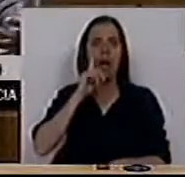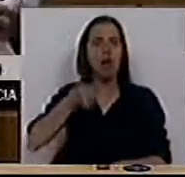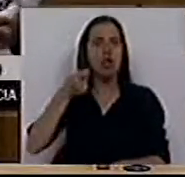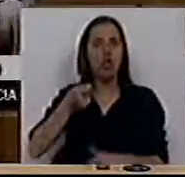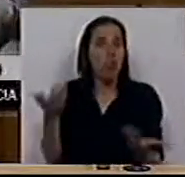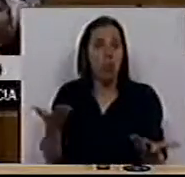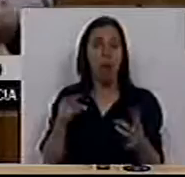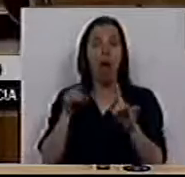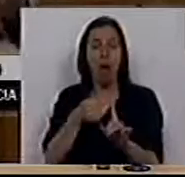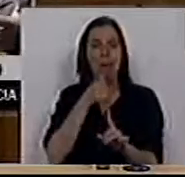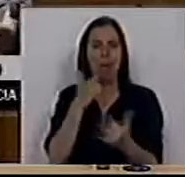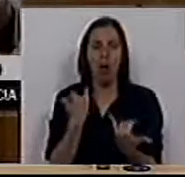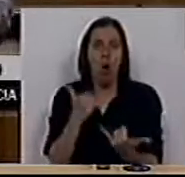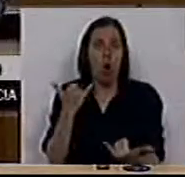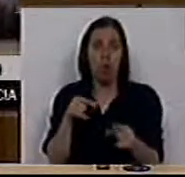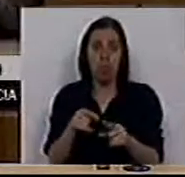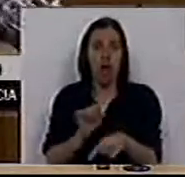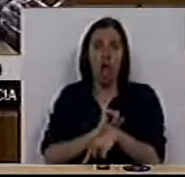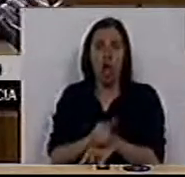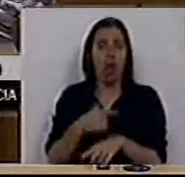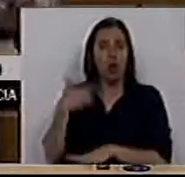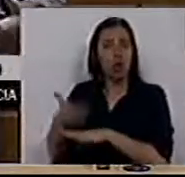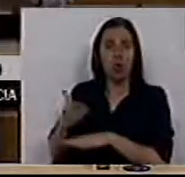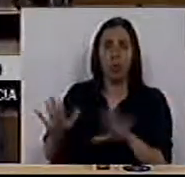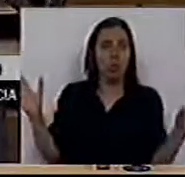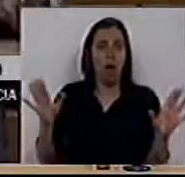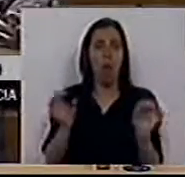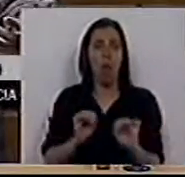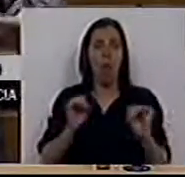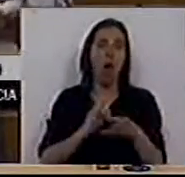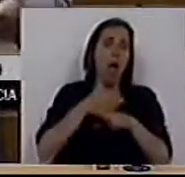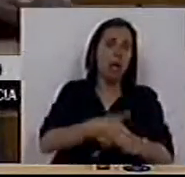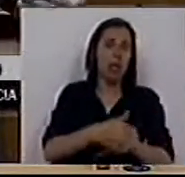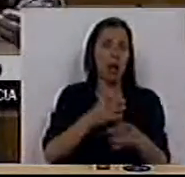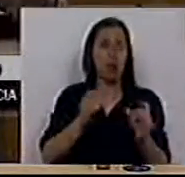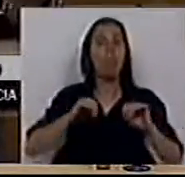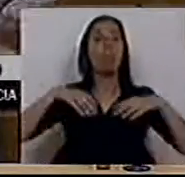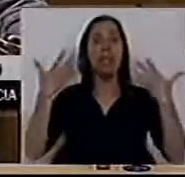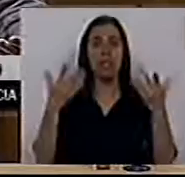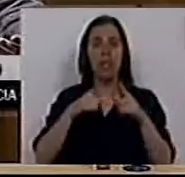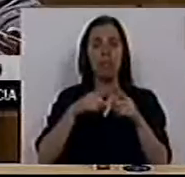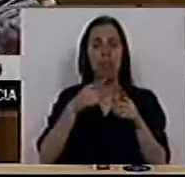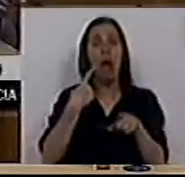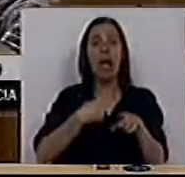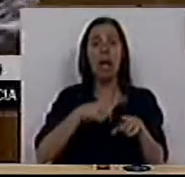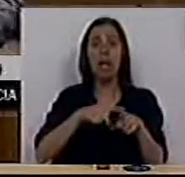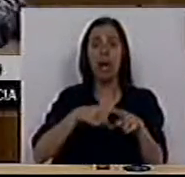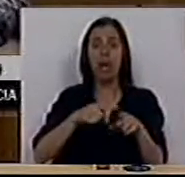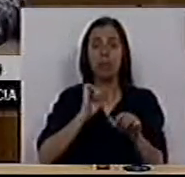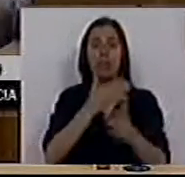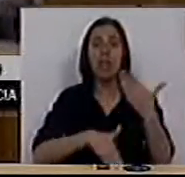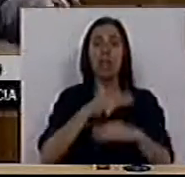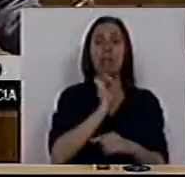e isso é medida automática para que fiquem excluídas ou do acesso inicial ao regime de crédito